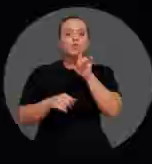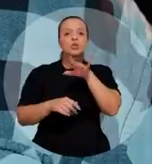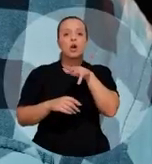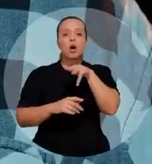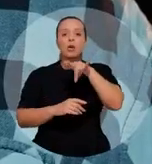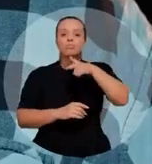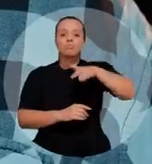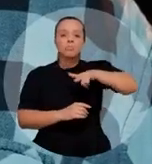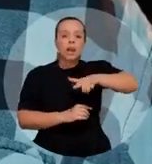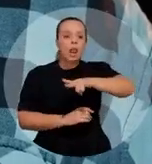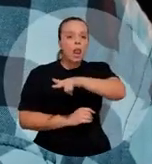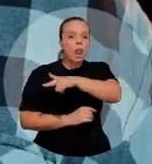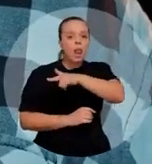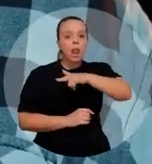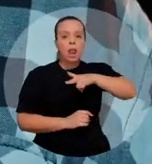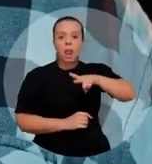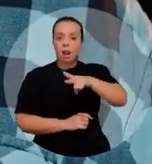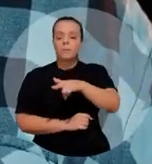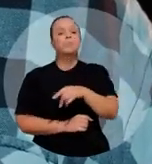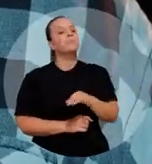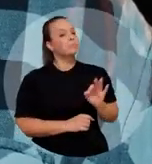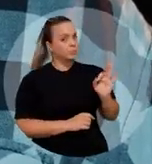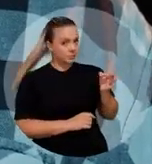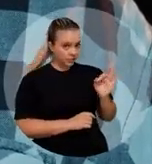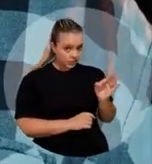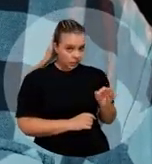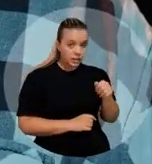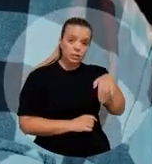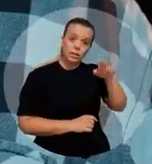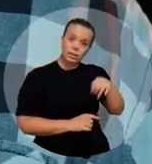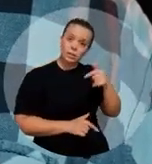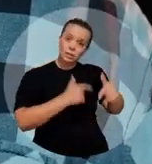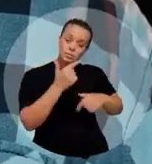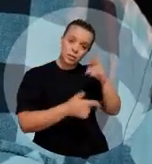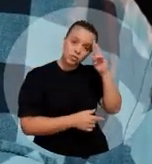drone. Exatamente. Uma coisa que eu não falei,